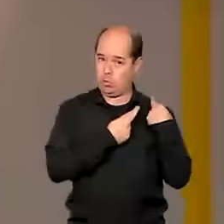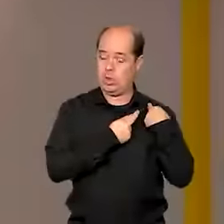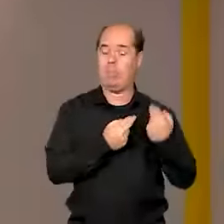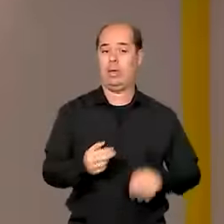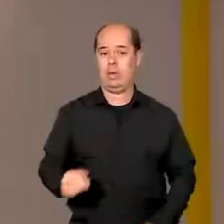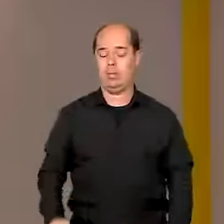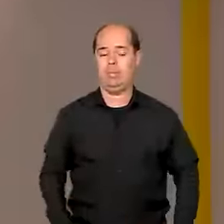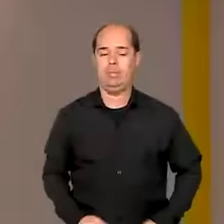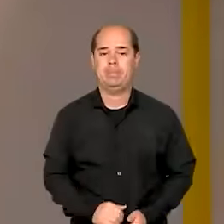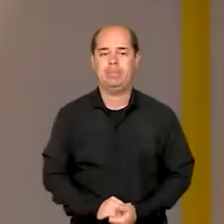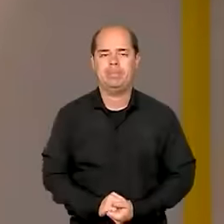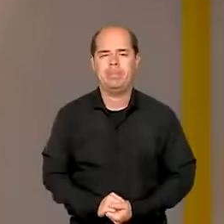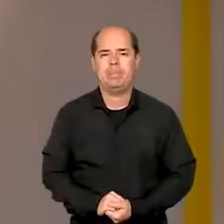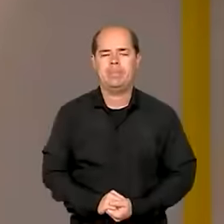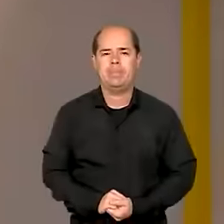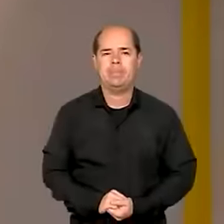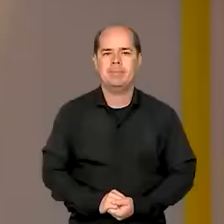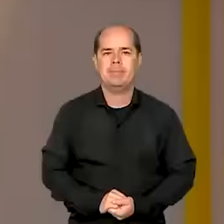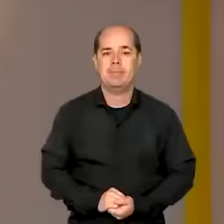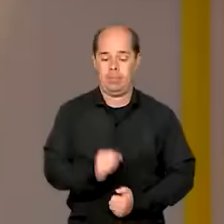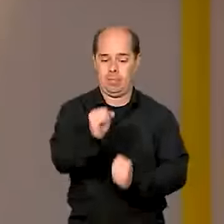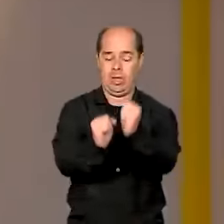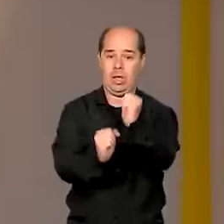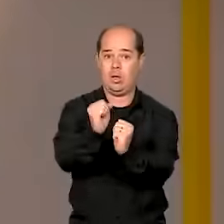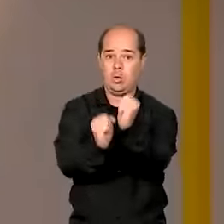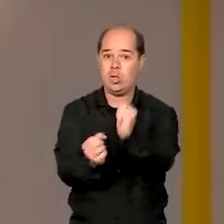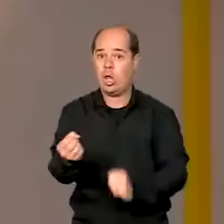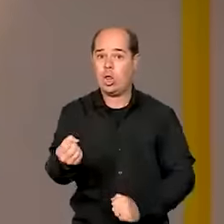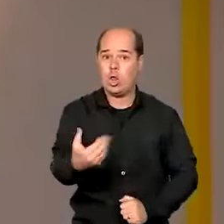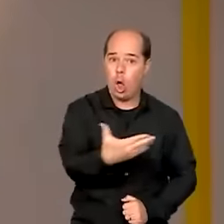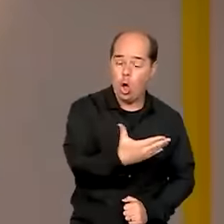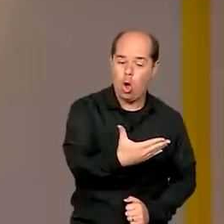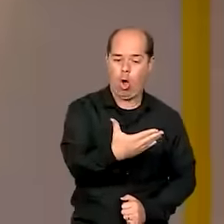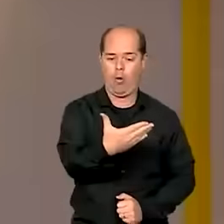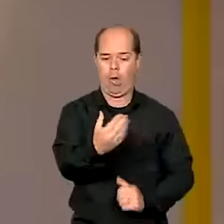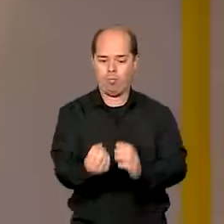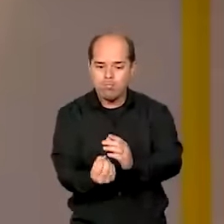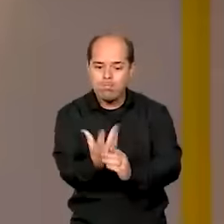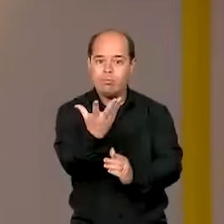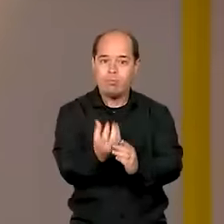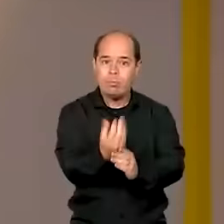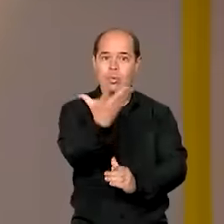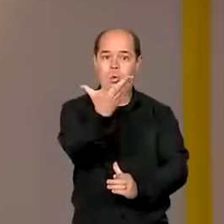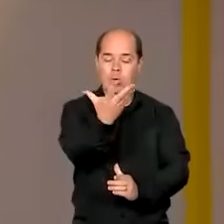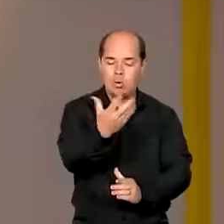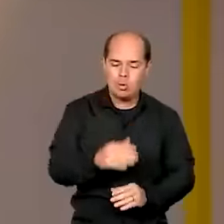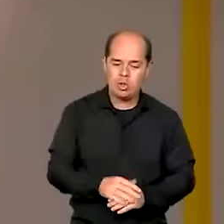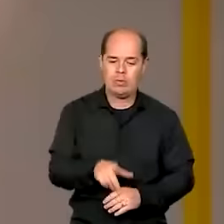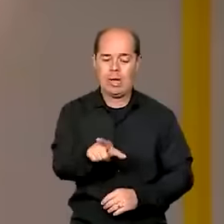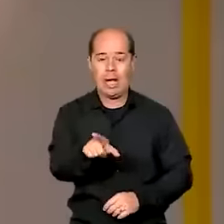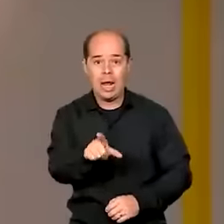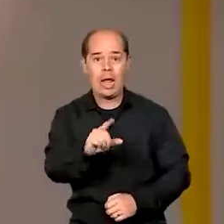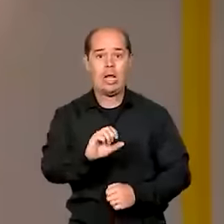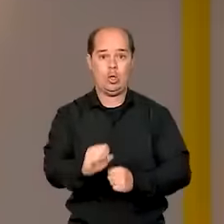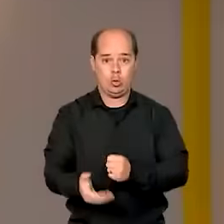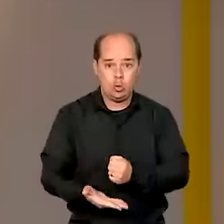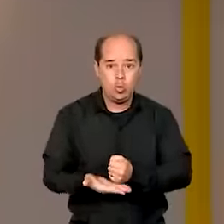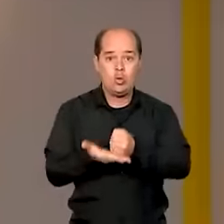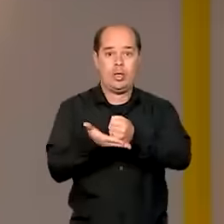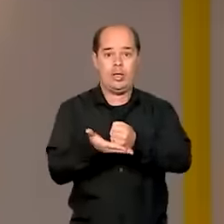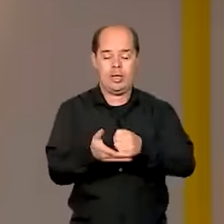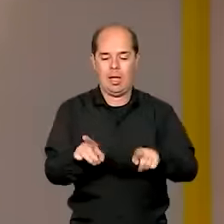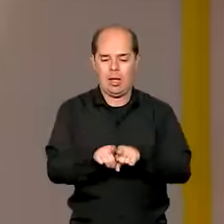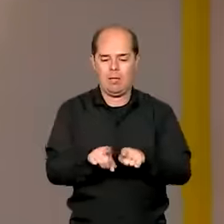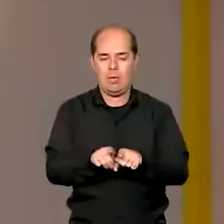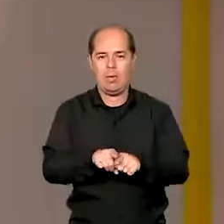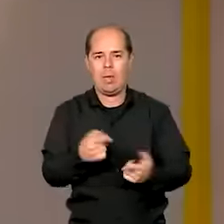uma nova indústria mais produtiva inovadora sustentável e competitiva nos mercados exteriores com políticas de